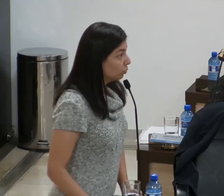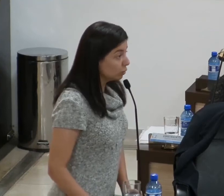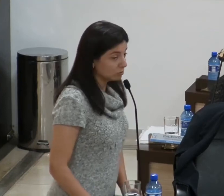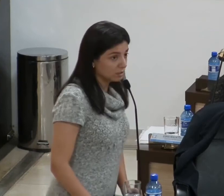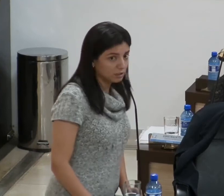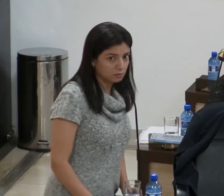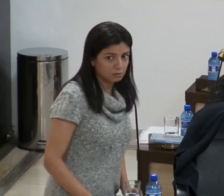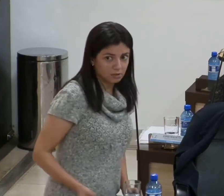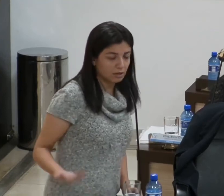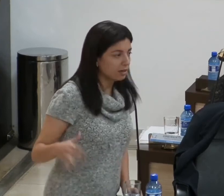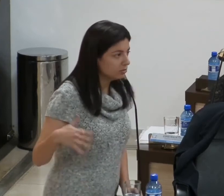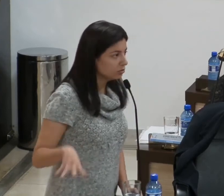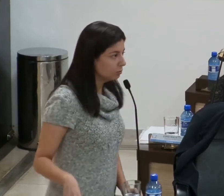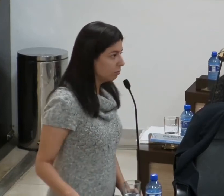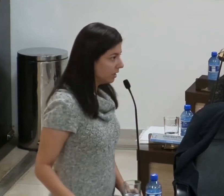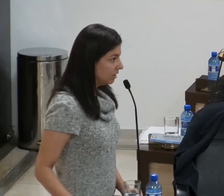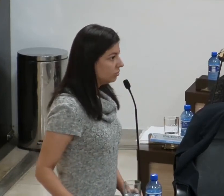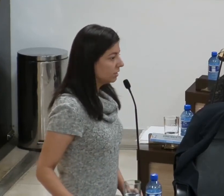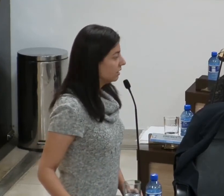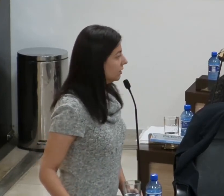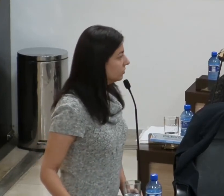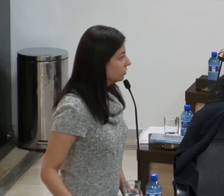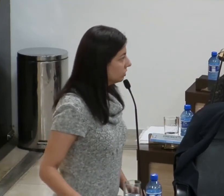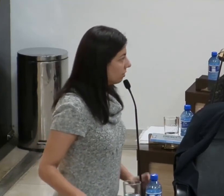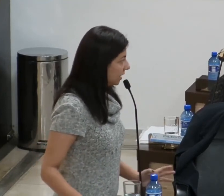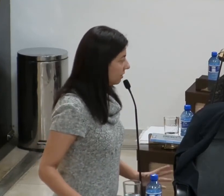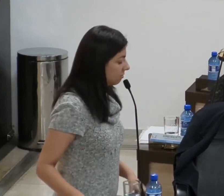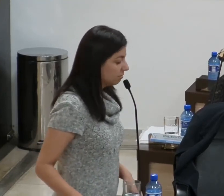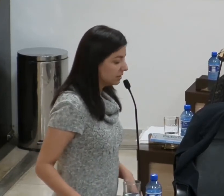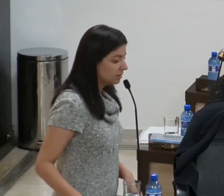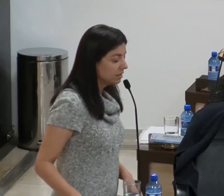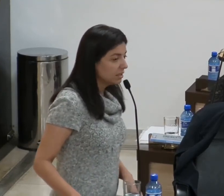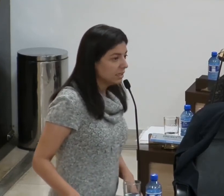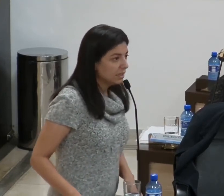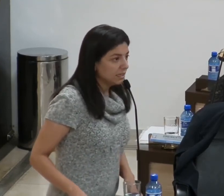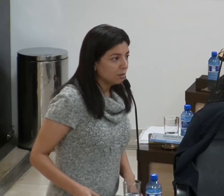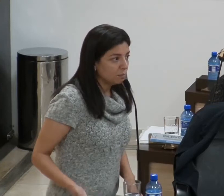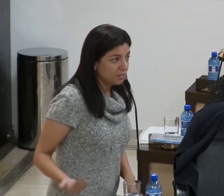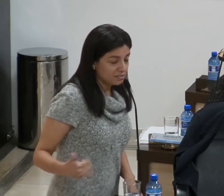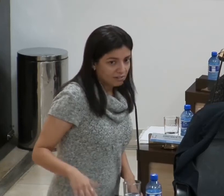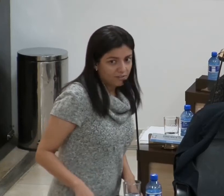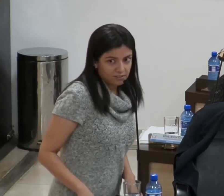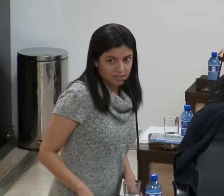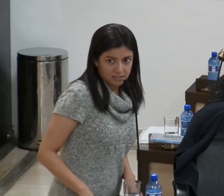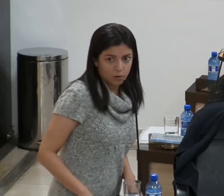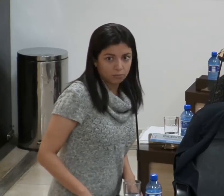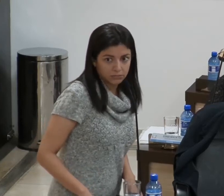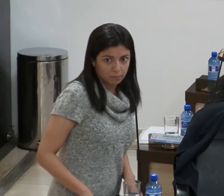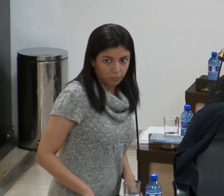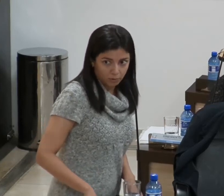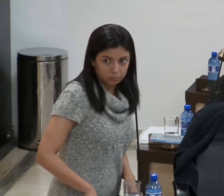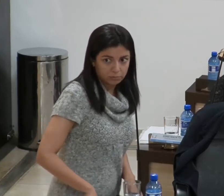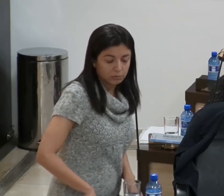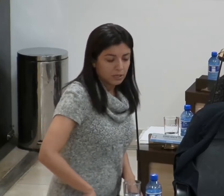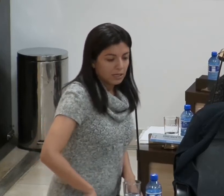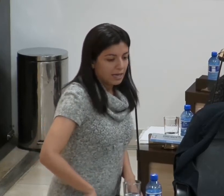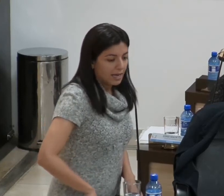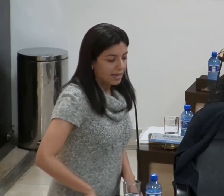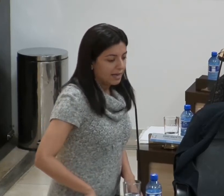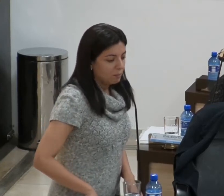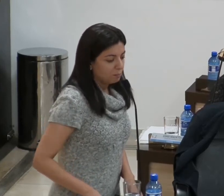Bueno de muitos anos, antes de política, antes de qualquer coisa, e eu precisava fazer esse